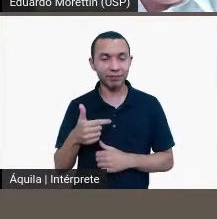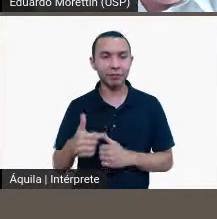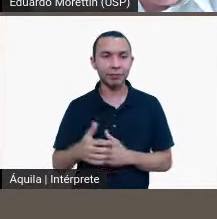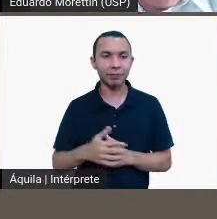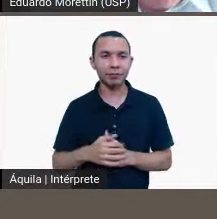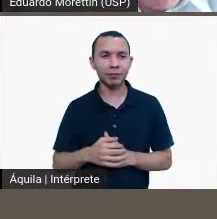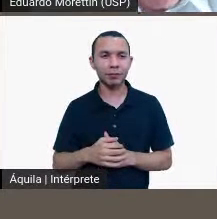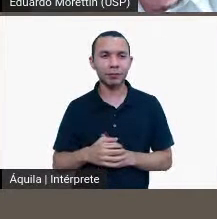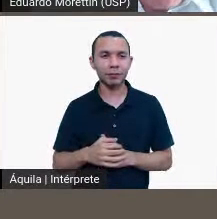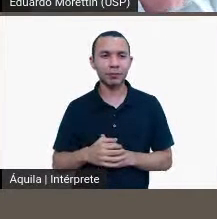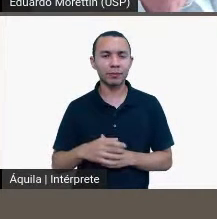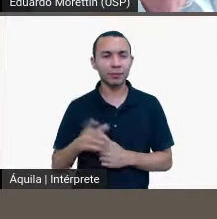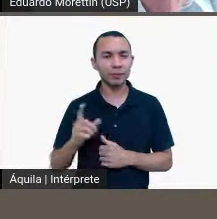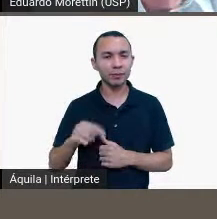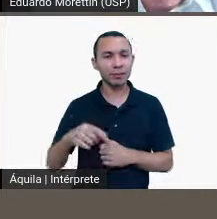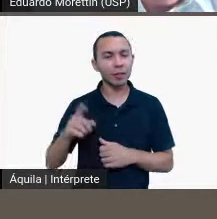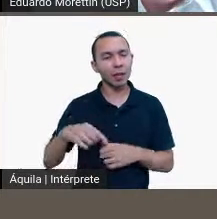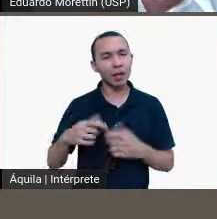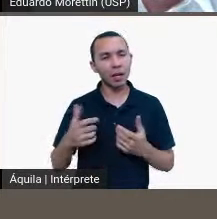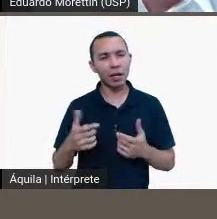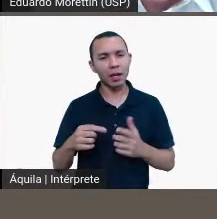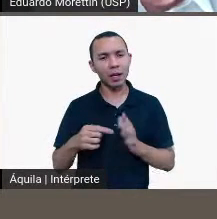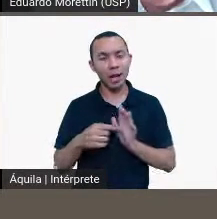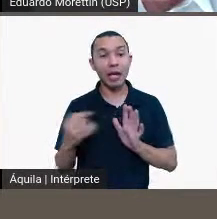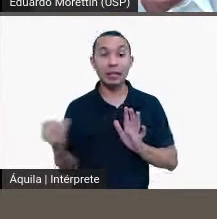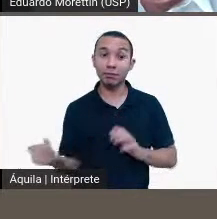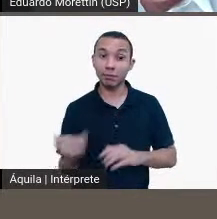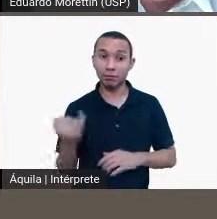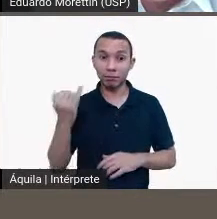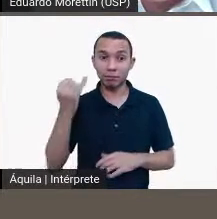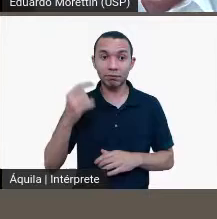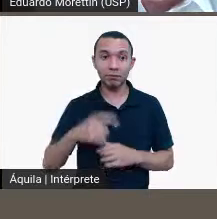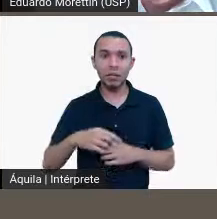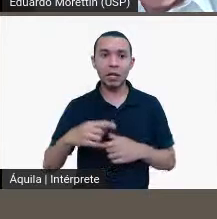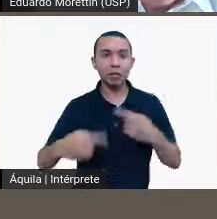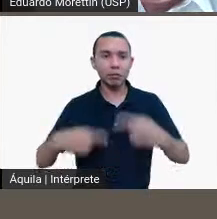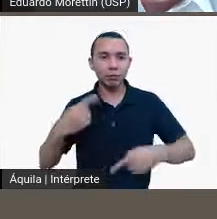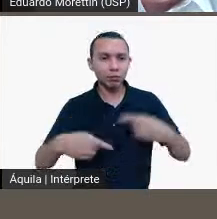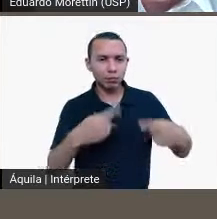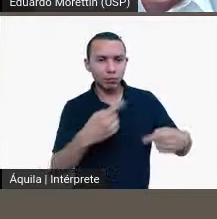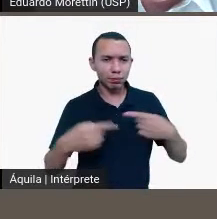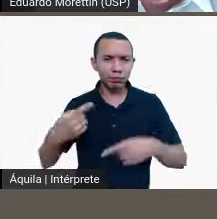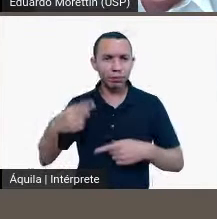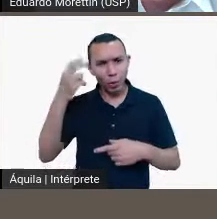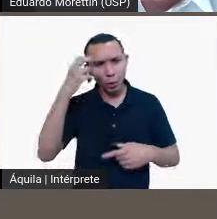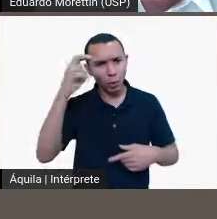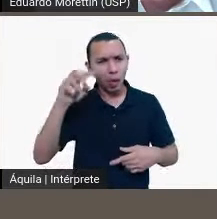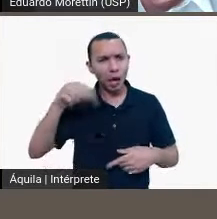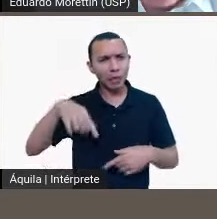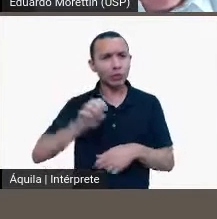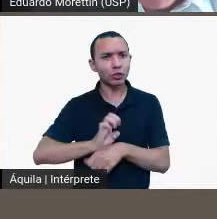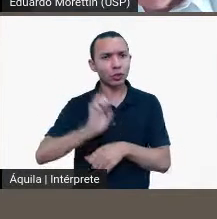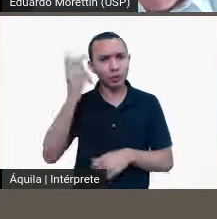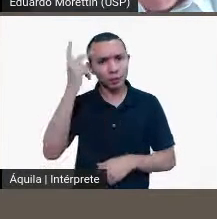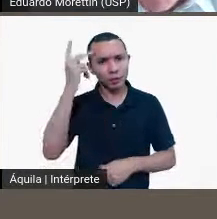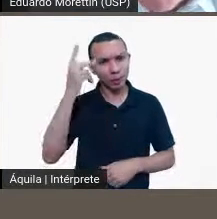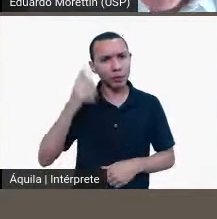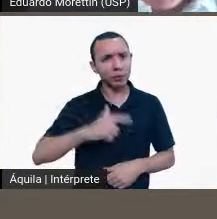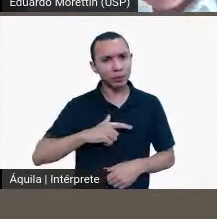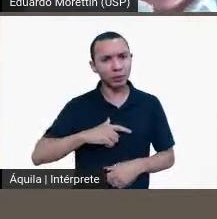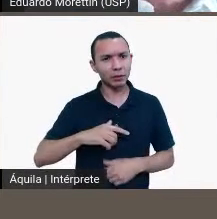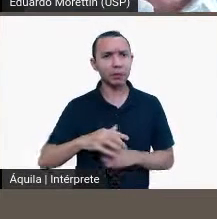certa forma, a importância das articulações políticas e culturais que no Estado de São Paulo tinham em Menotti